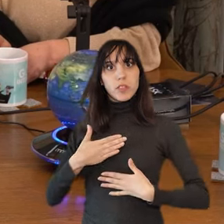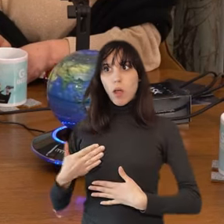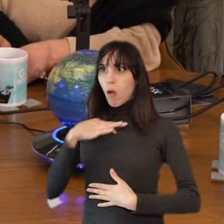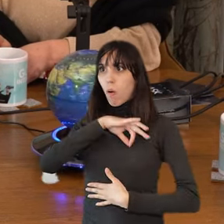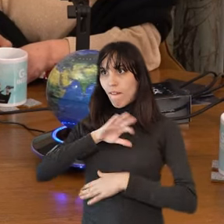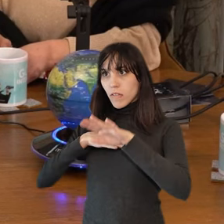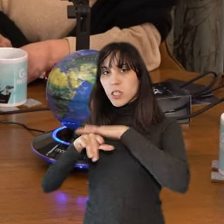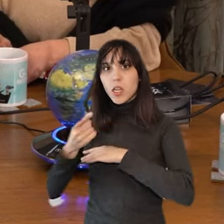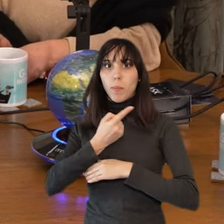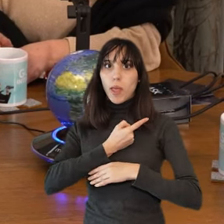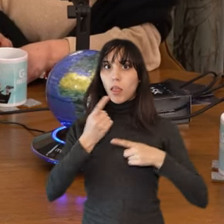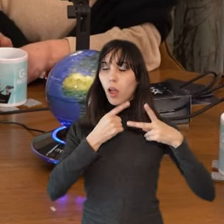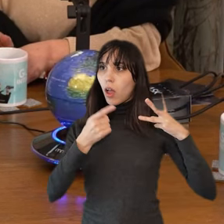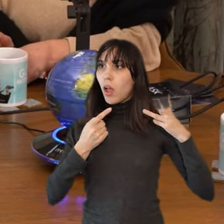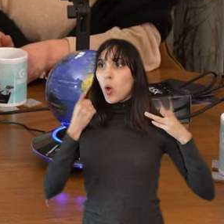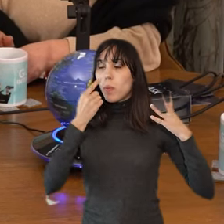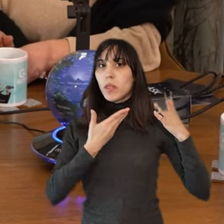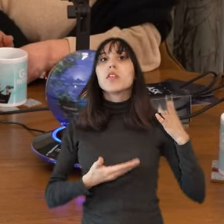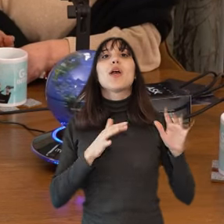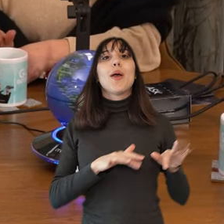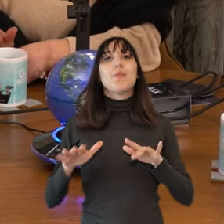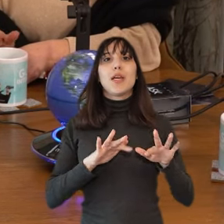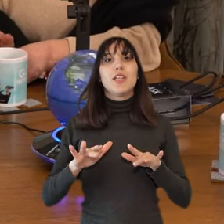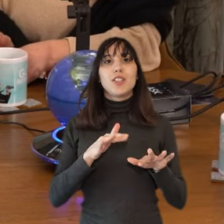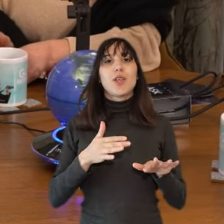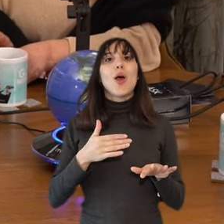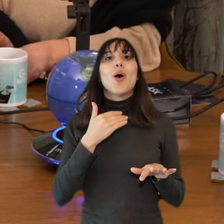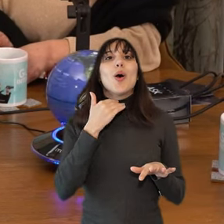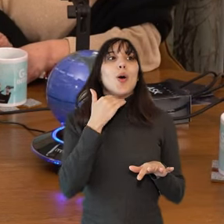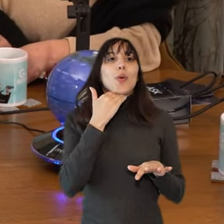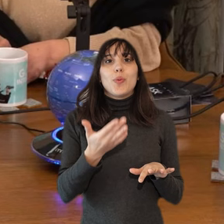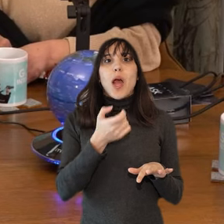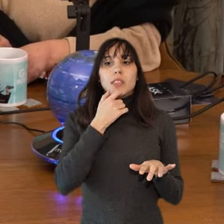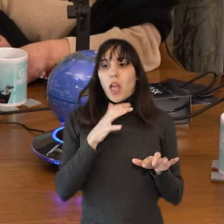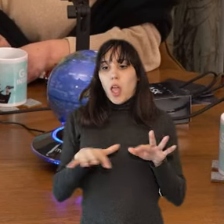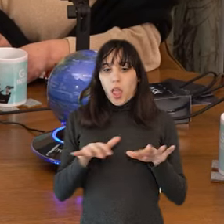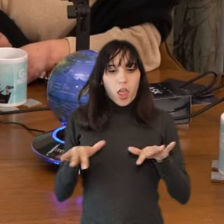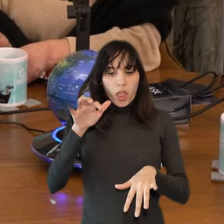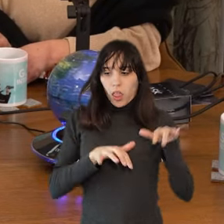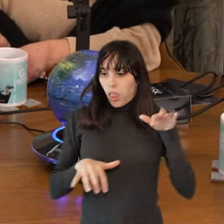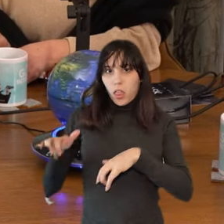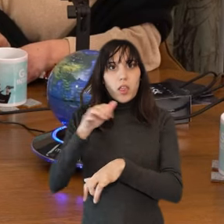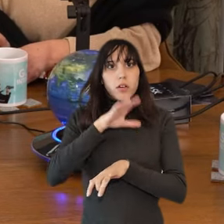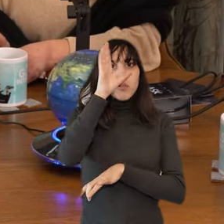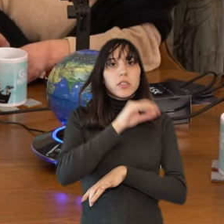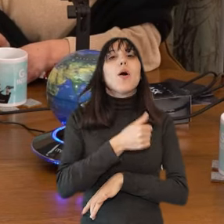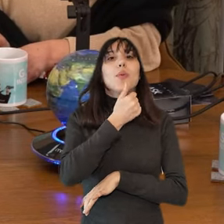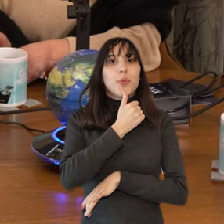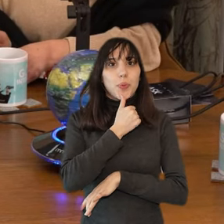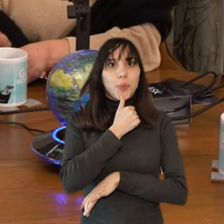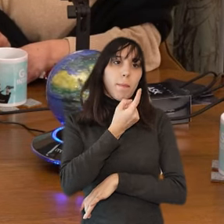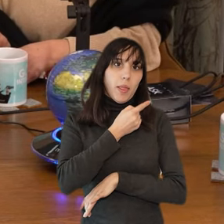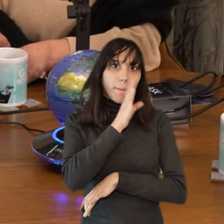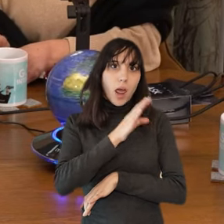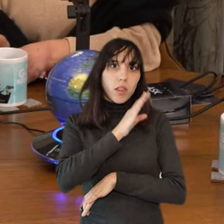tenho que ter essas competências não é um pianista não pode ser um bom pianista se não tiver as competências que eh o vai fazer